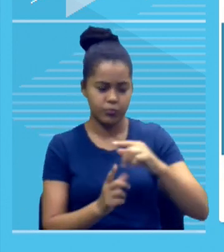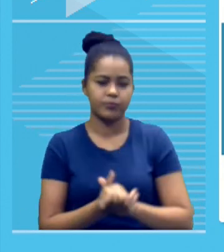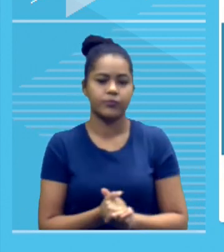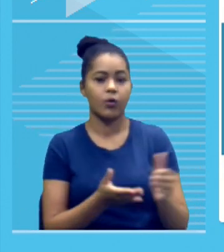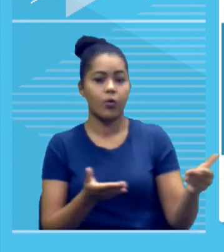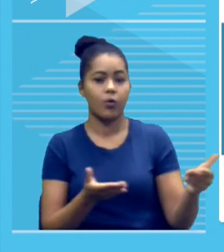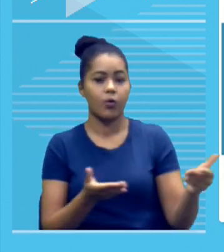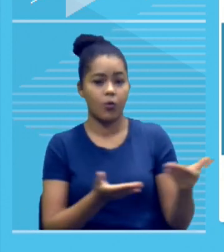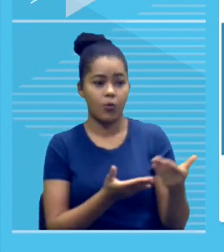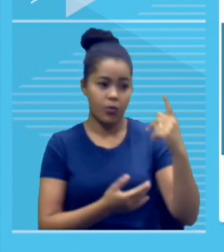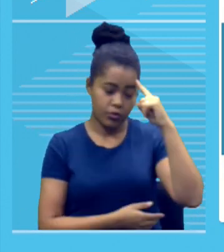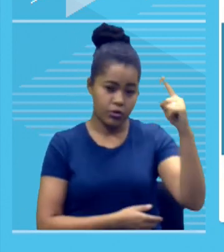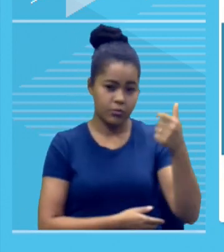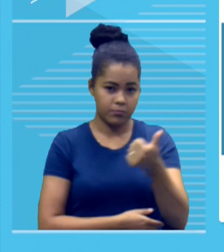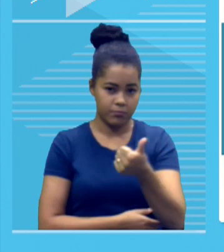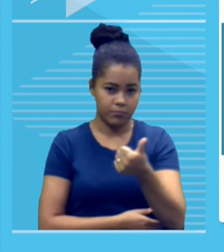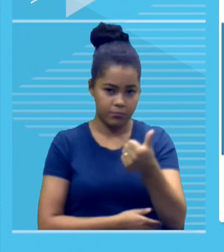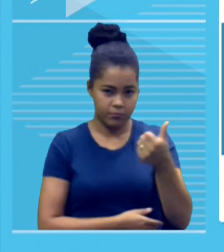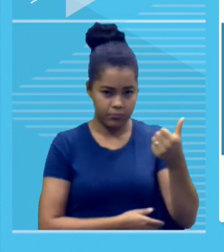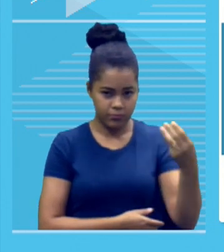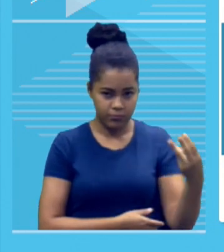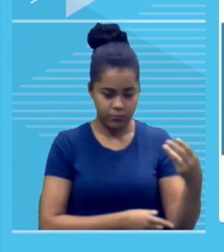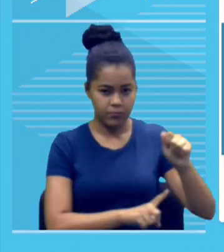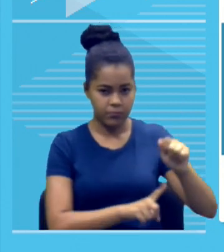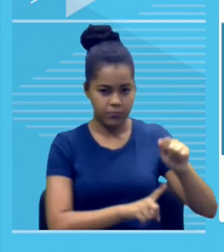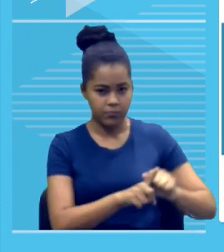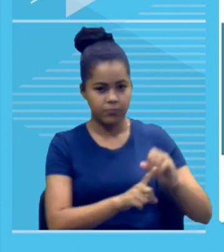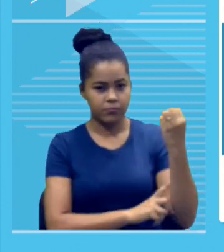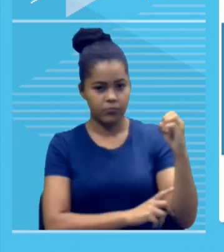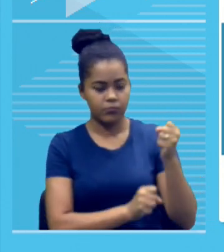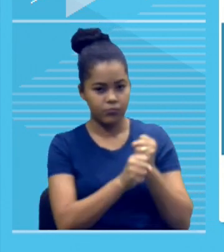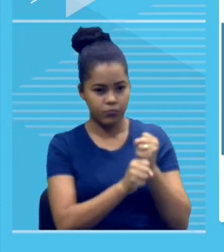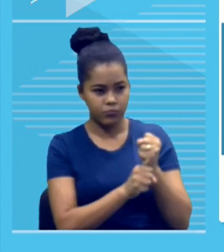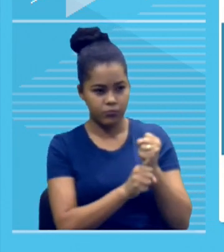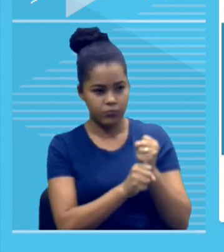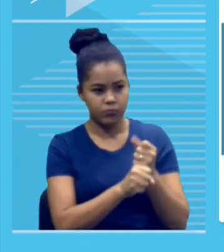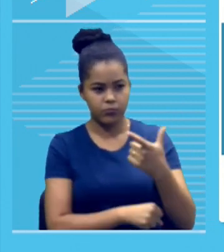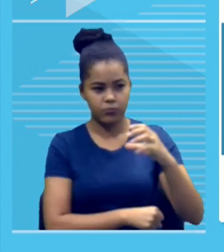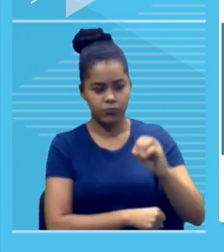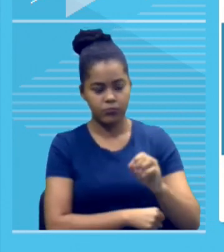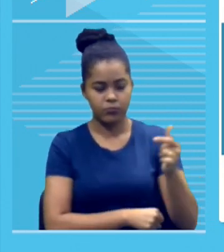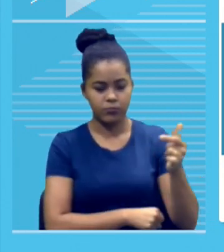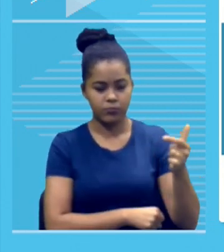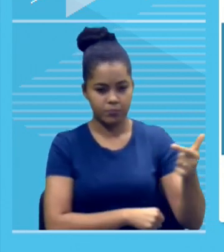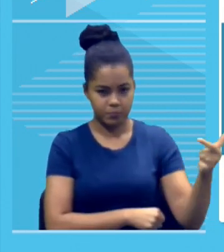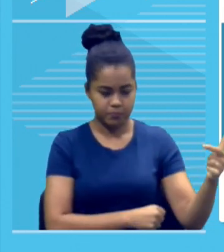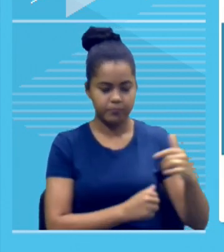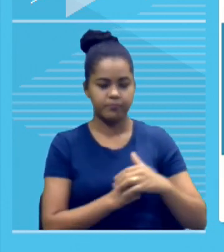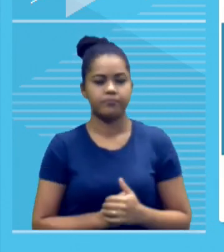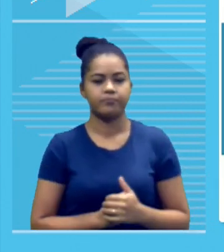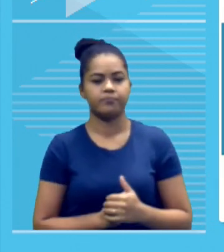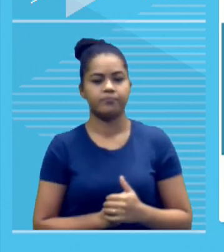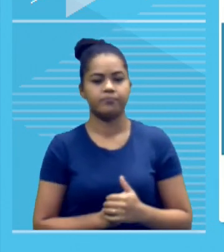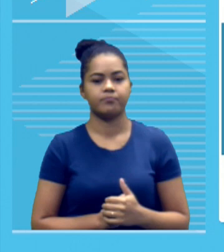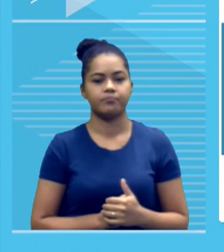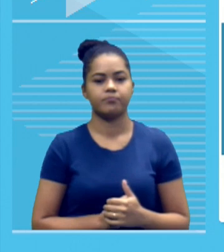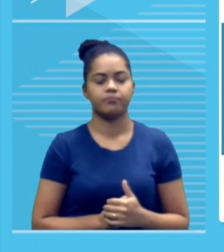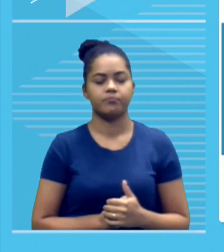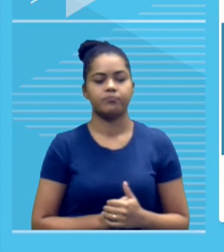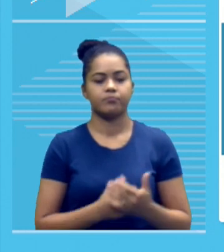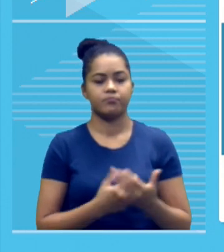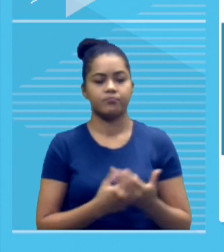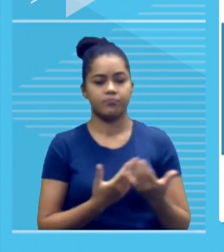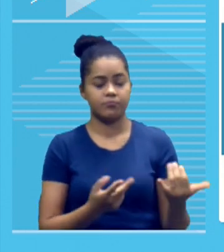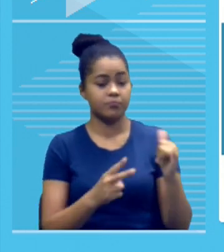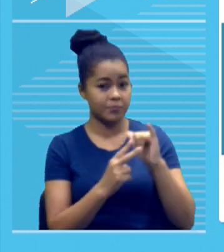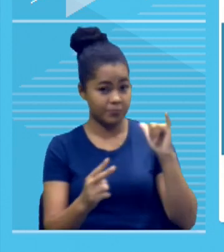2022. 13 de outubro de 2022. EJA 7 é um programa com mediação tecnológica.